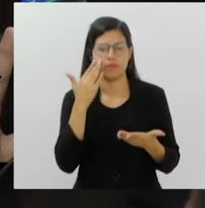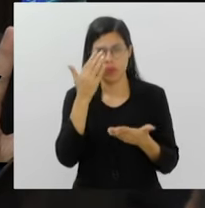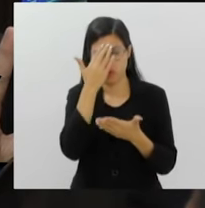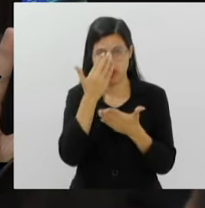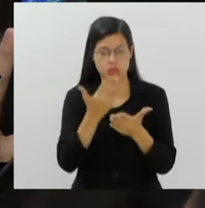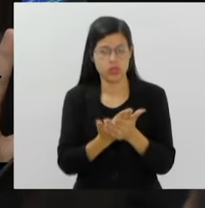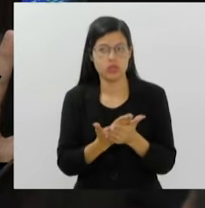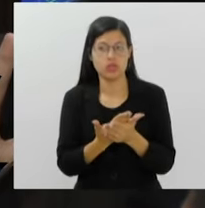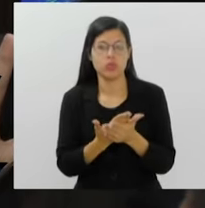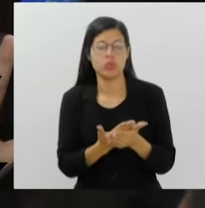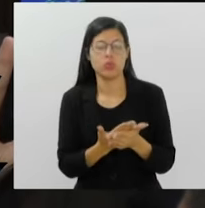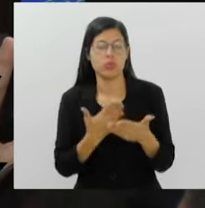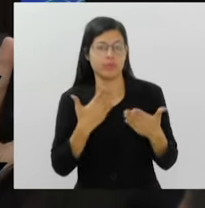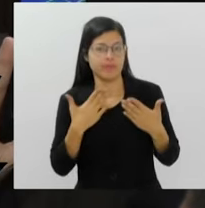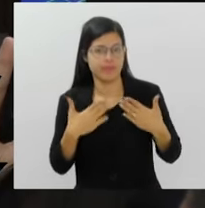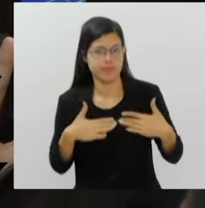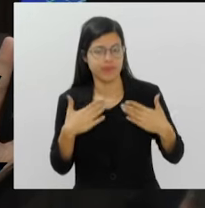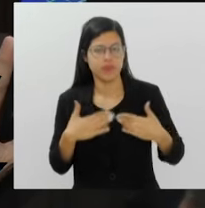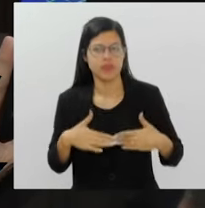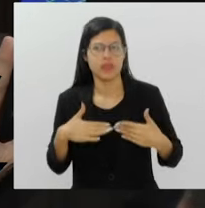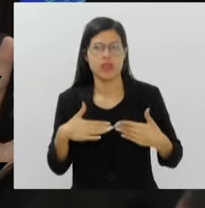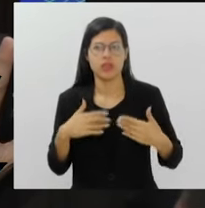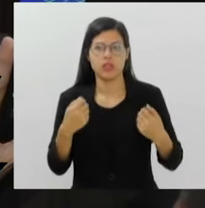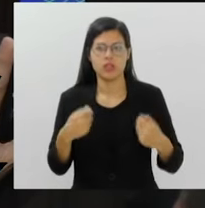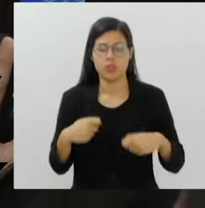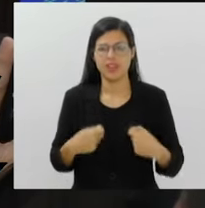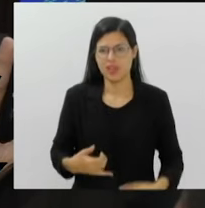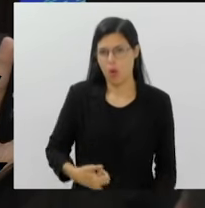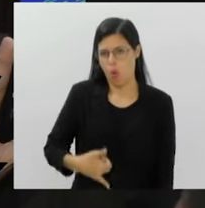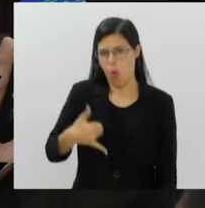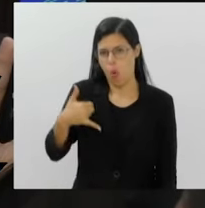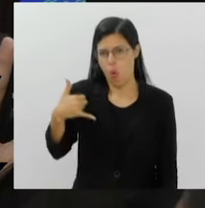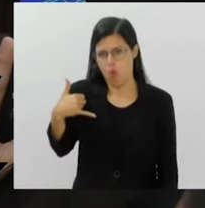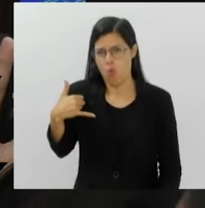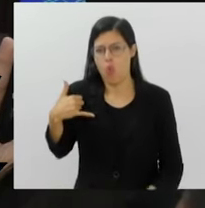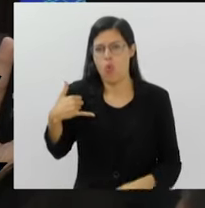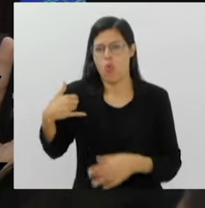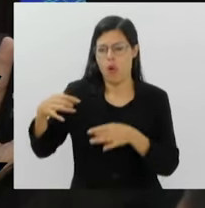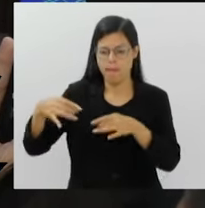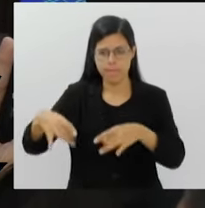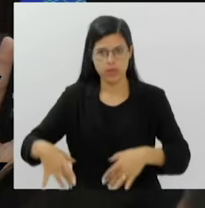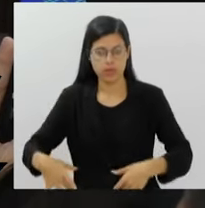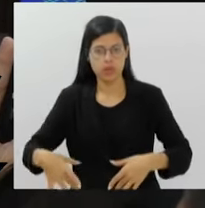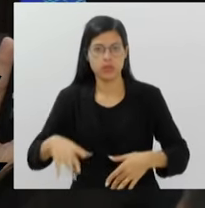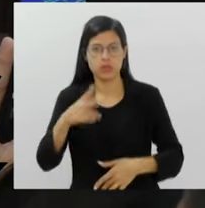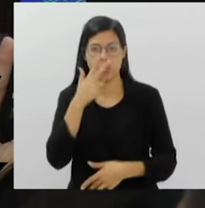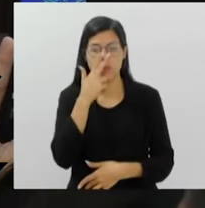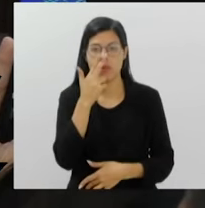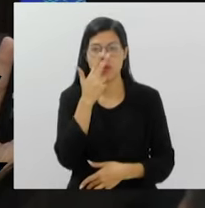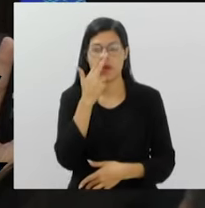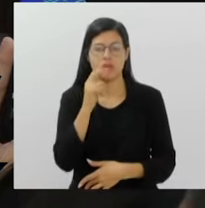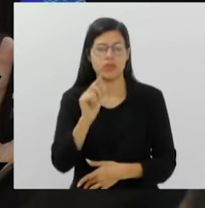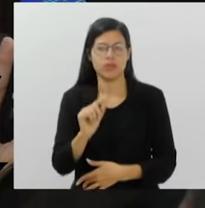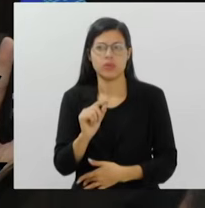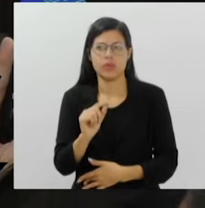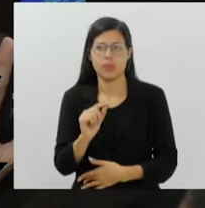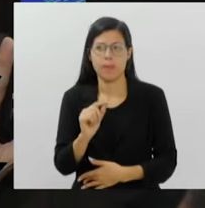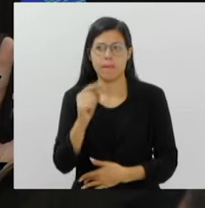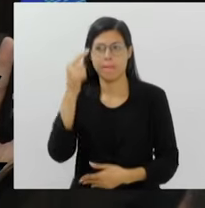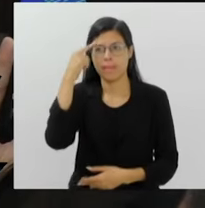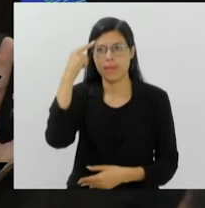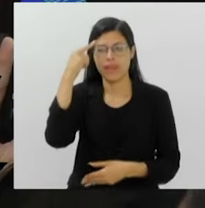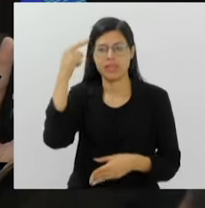que passou da hora da gente deixar a vaidade de lado. Me parece insano, Amorim, quando se pensam em eleição